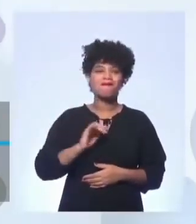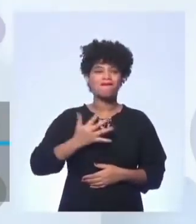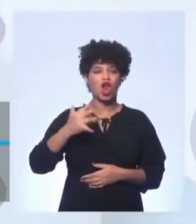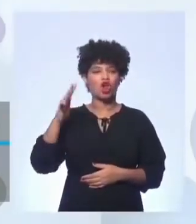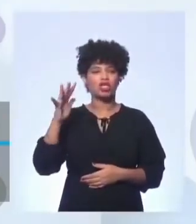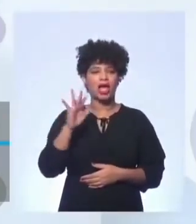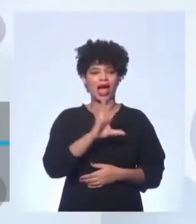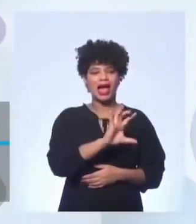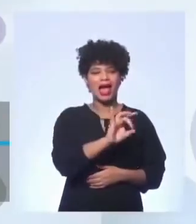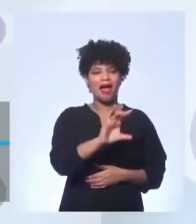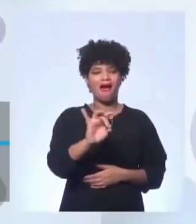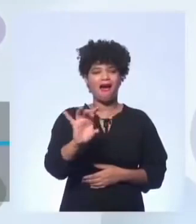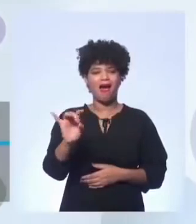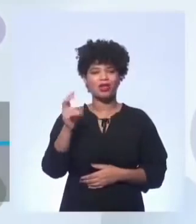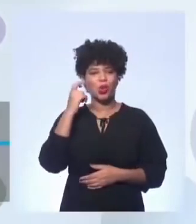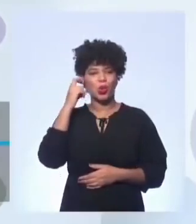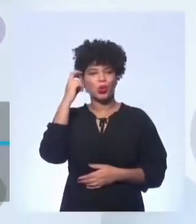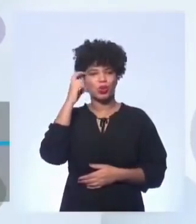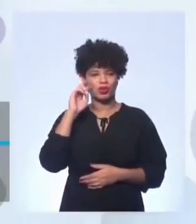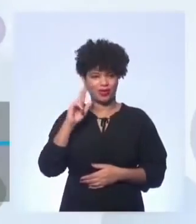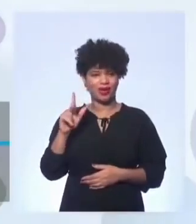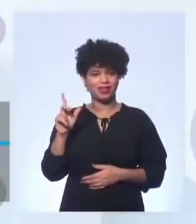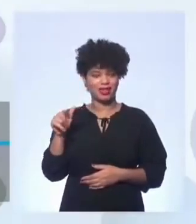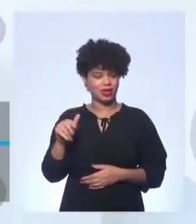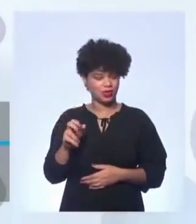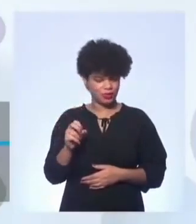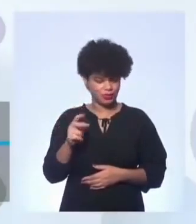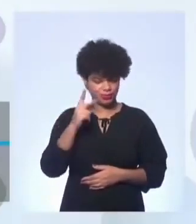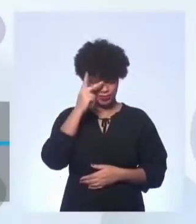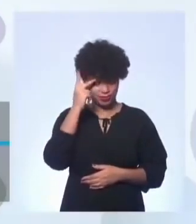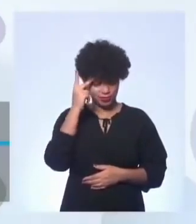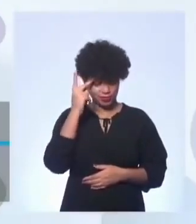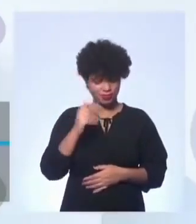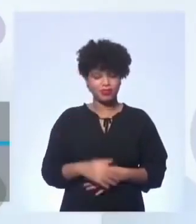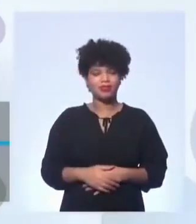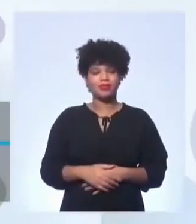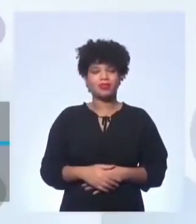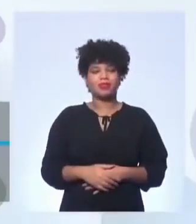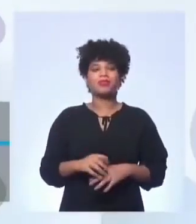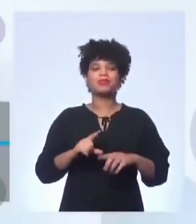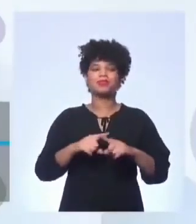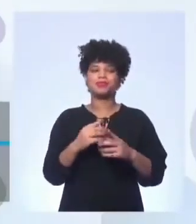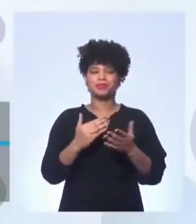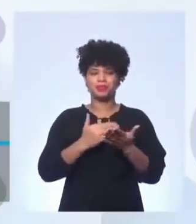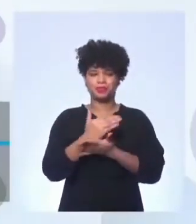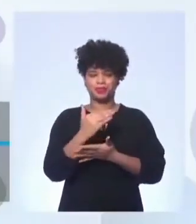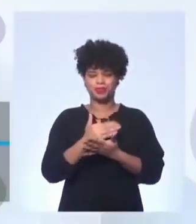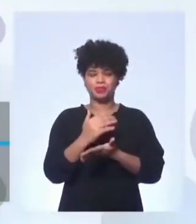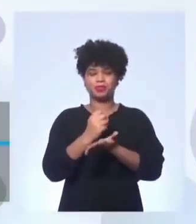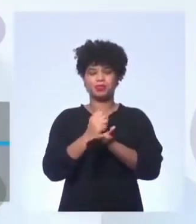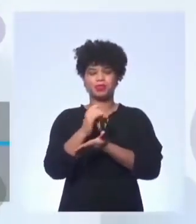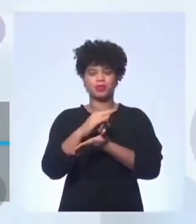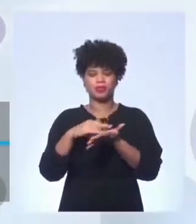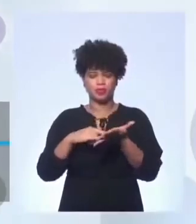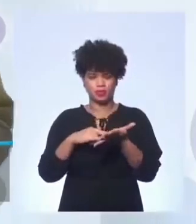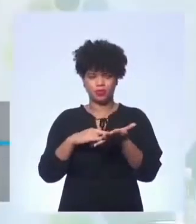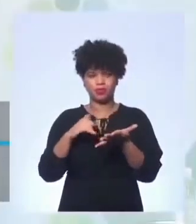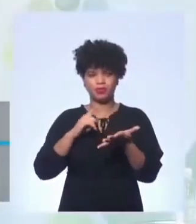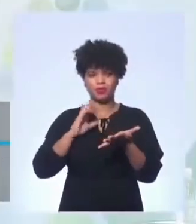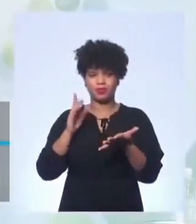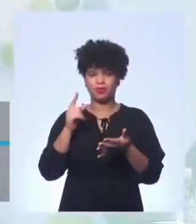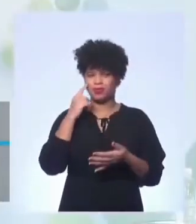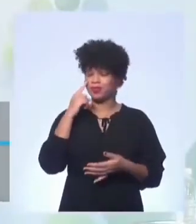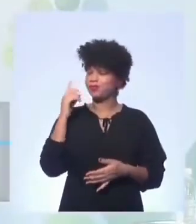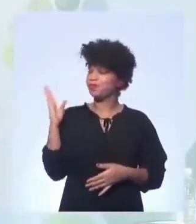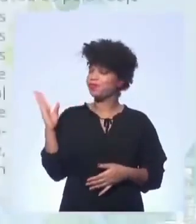cada cultura possui. Legal, galerinha? Mas aqui no começo, esse documento que já está aqui na tela,